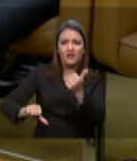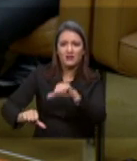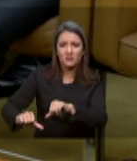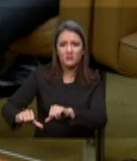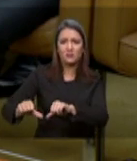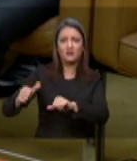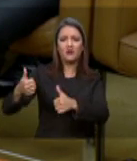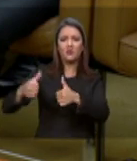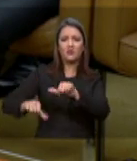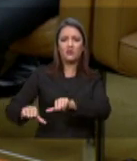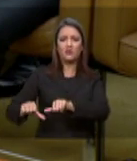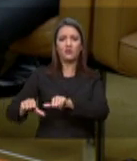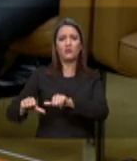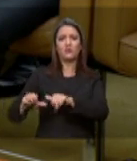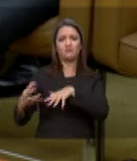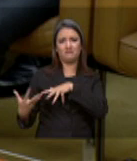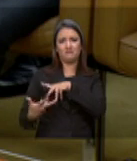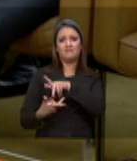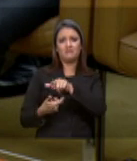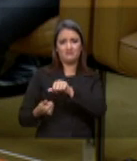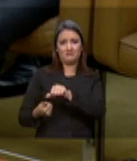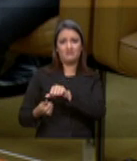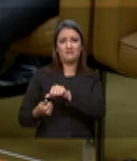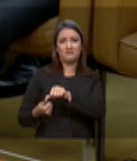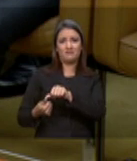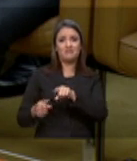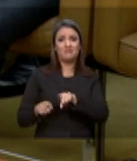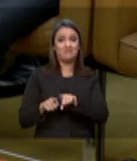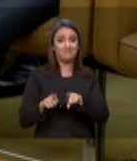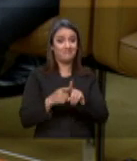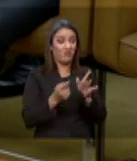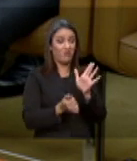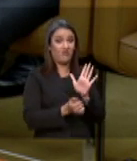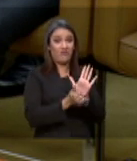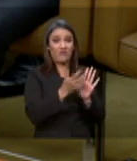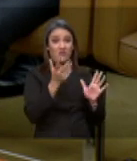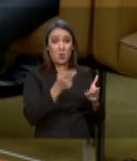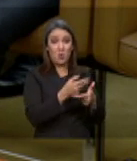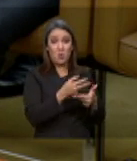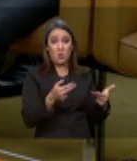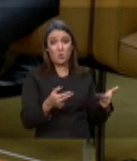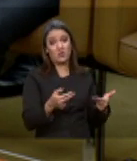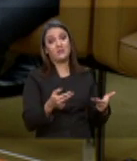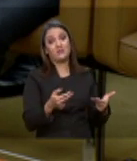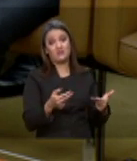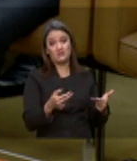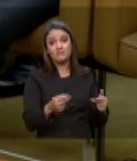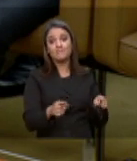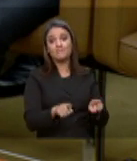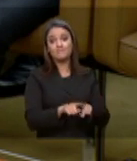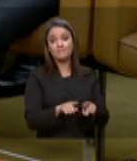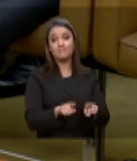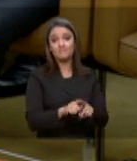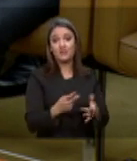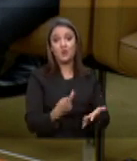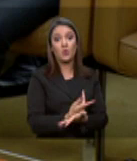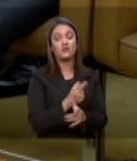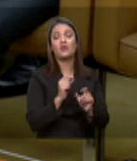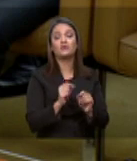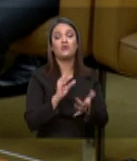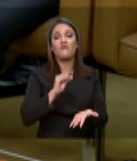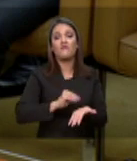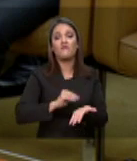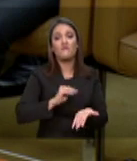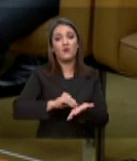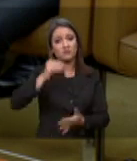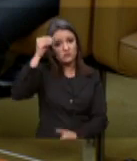planeta com o estado de coisas, também da falta de